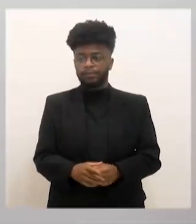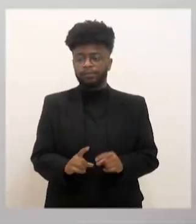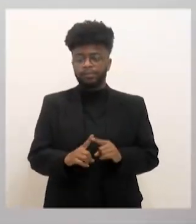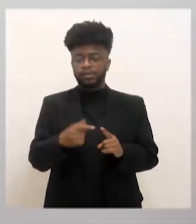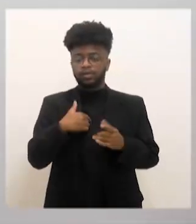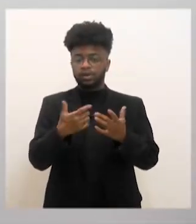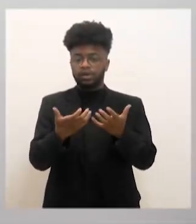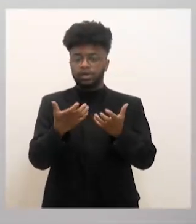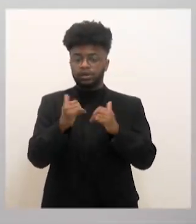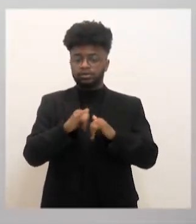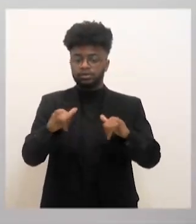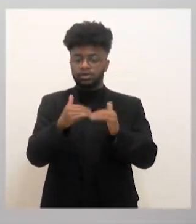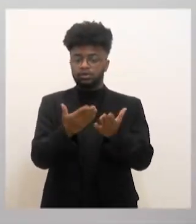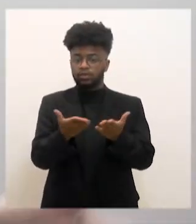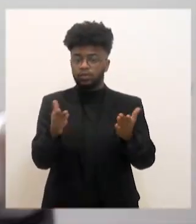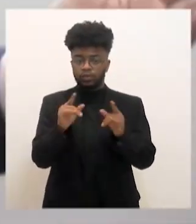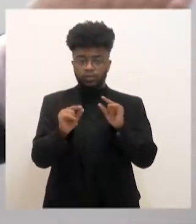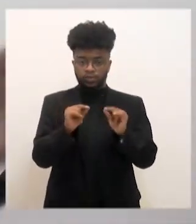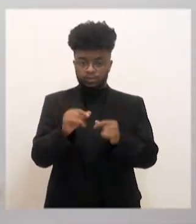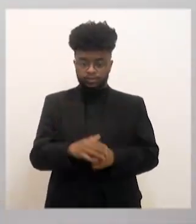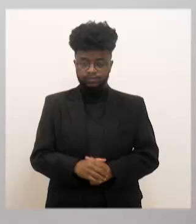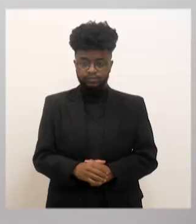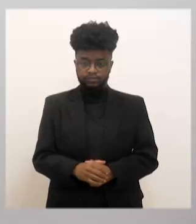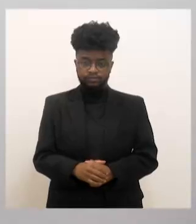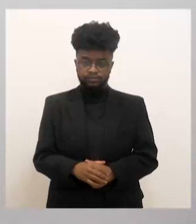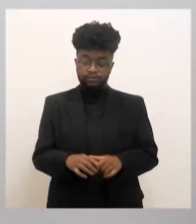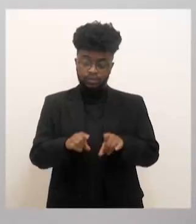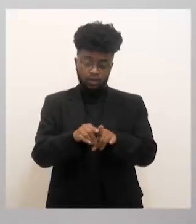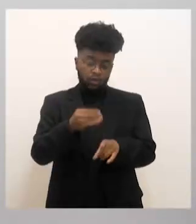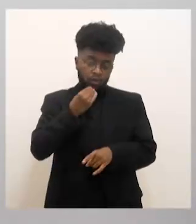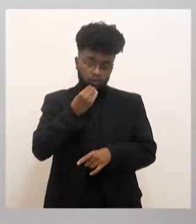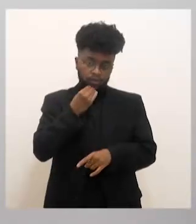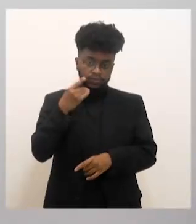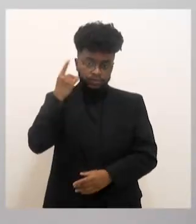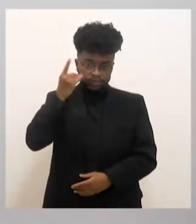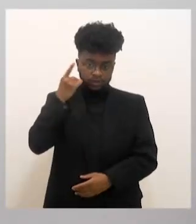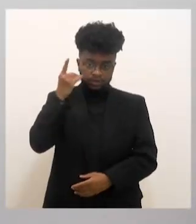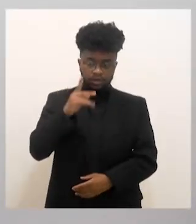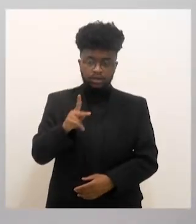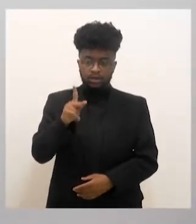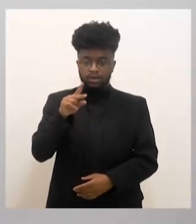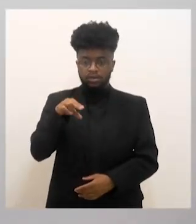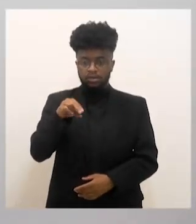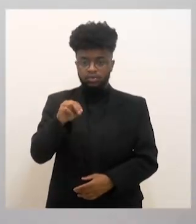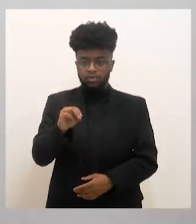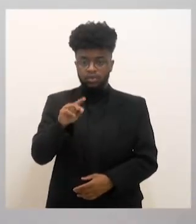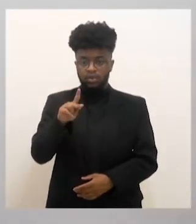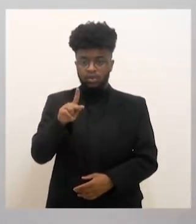aqui, presidente, e evidentemente o deputado Knoploch